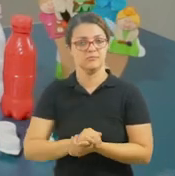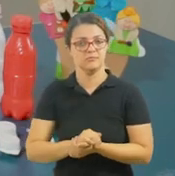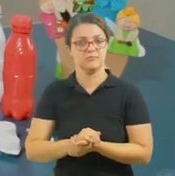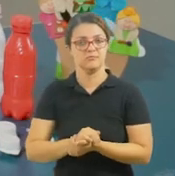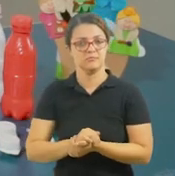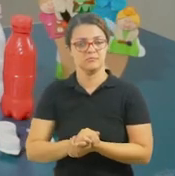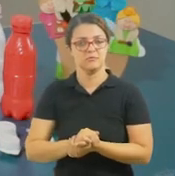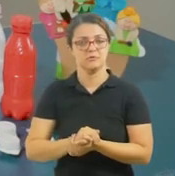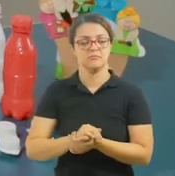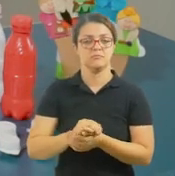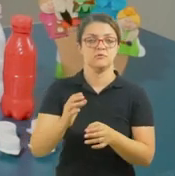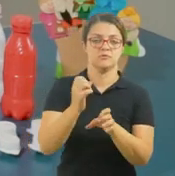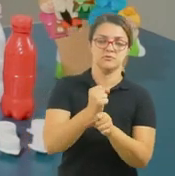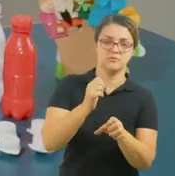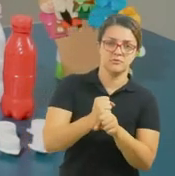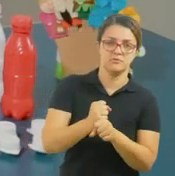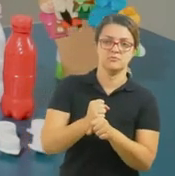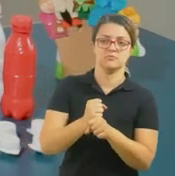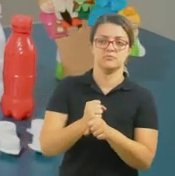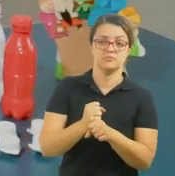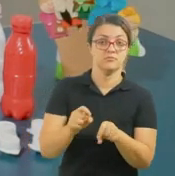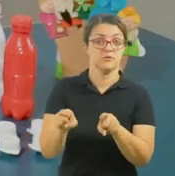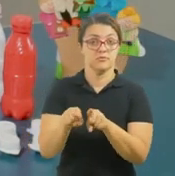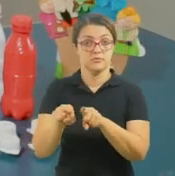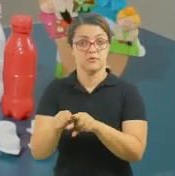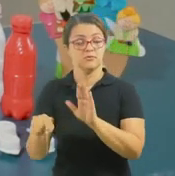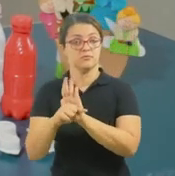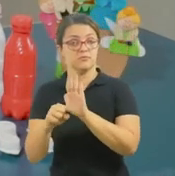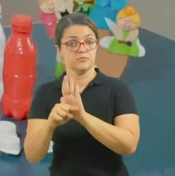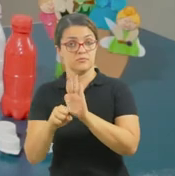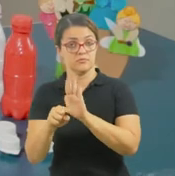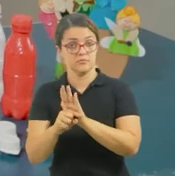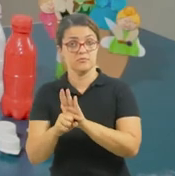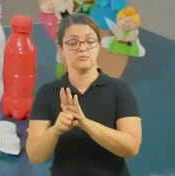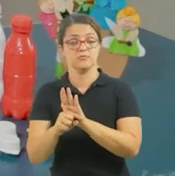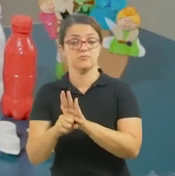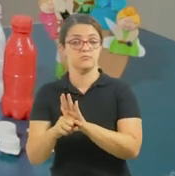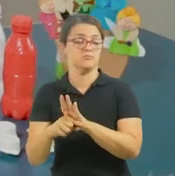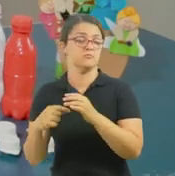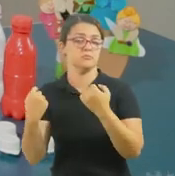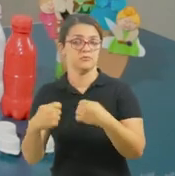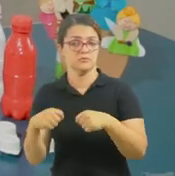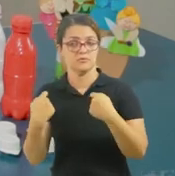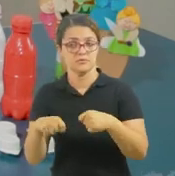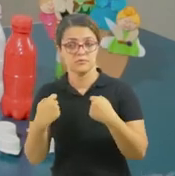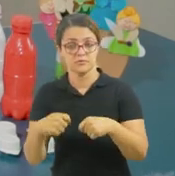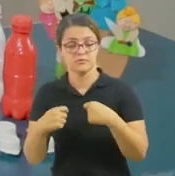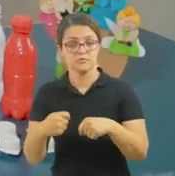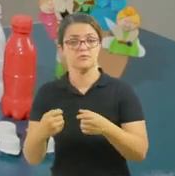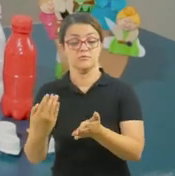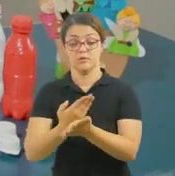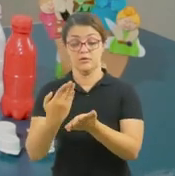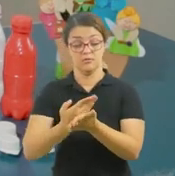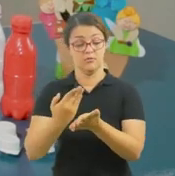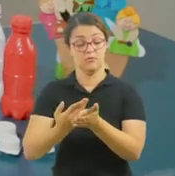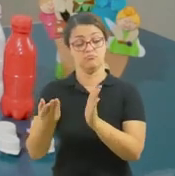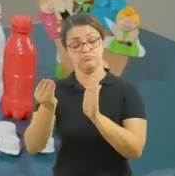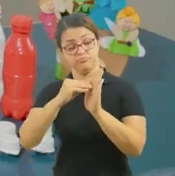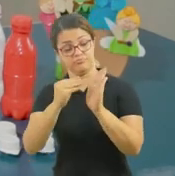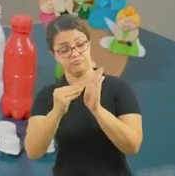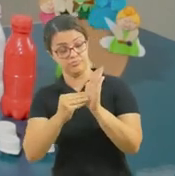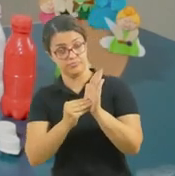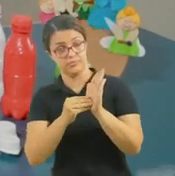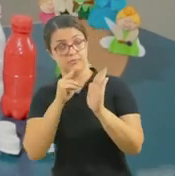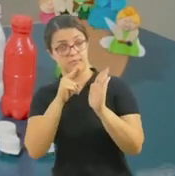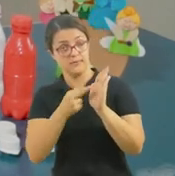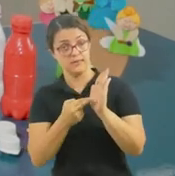as contas, tanto de adição, de soma, quanto subtração, de menos, você deve fazer no caderno, porque